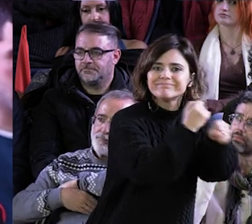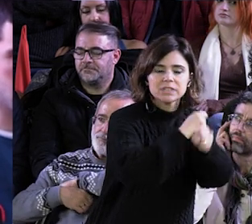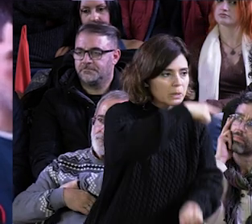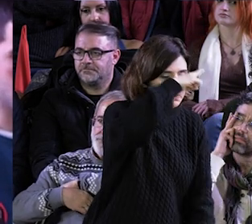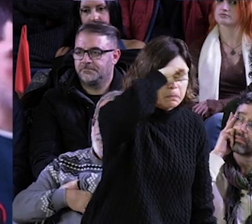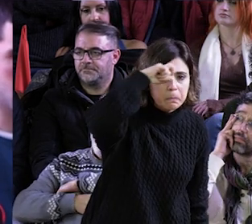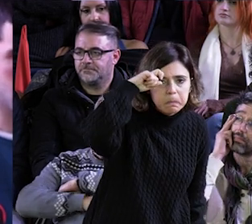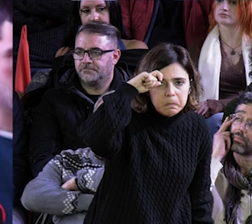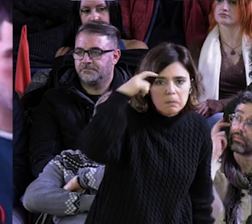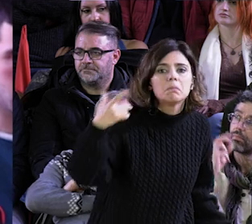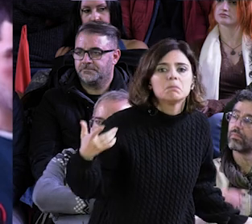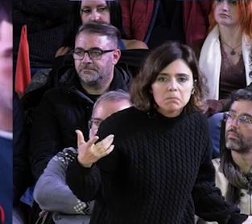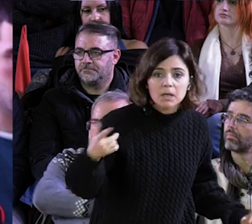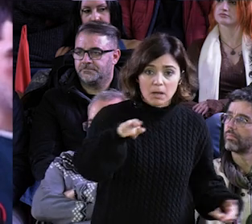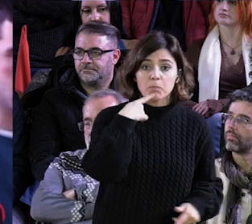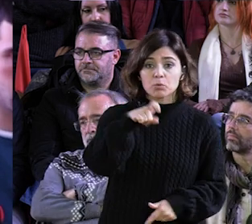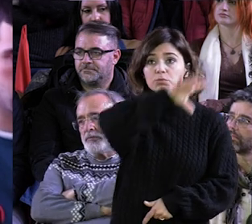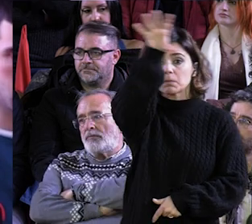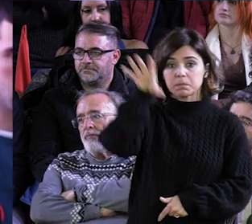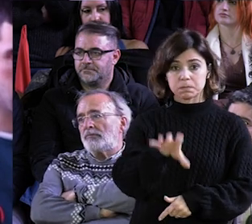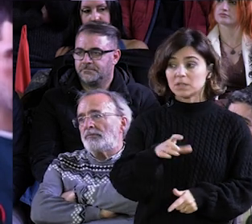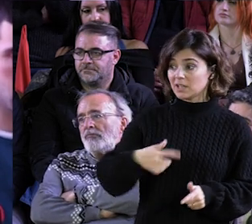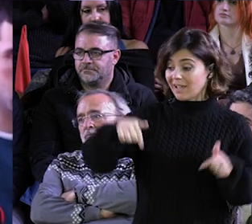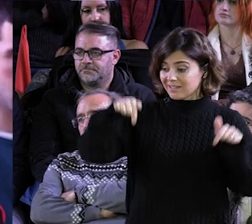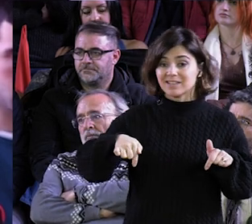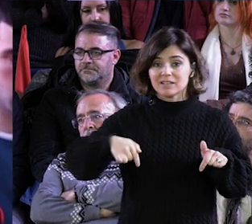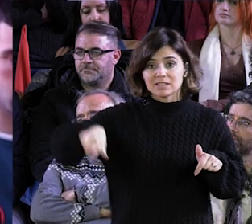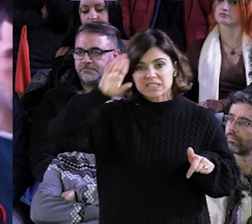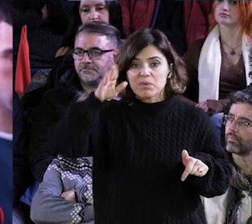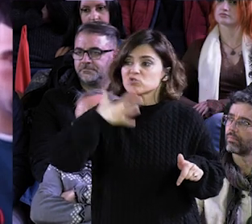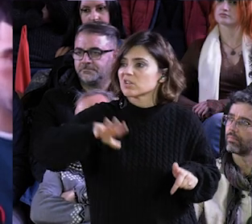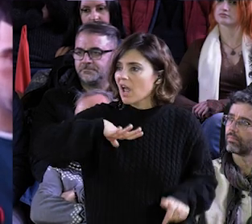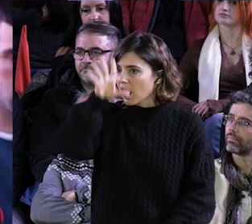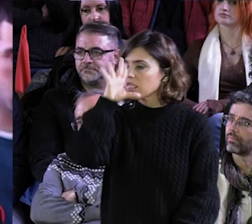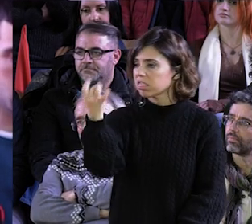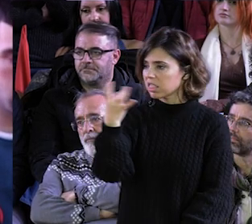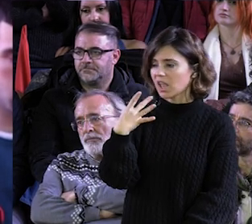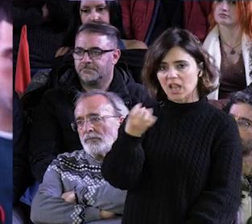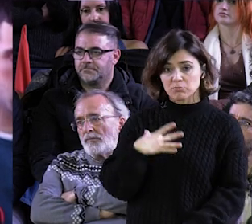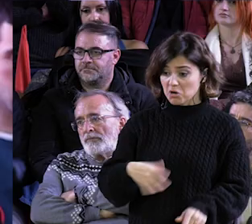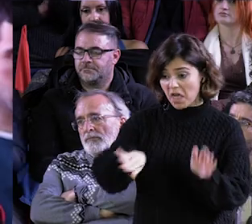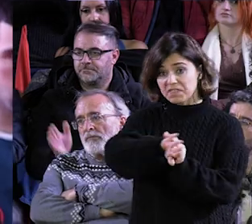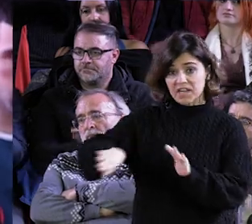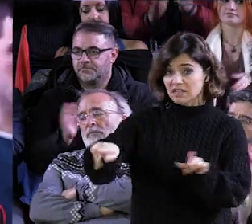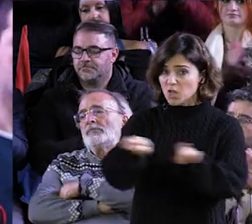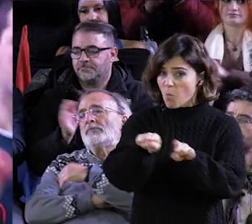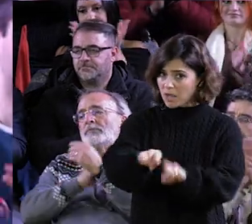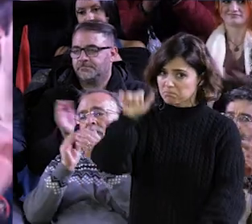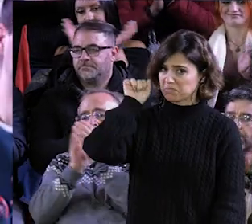pergunta que temos que responder e é aqui que sabemos todas e todas que nos querem enganar tanto a direita como o Partido Socialista.